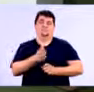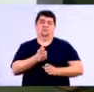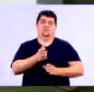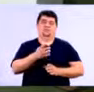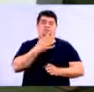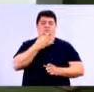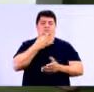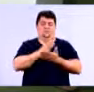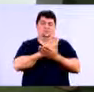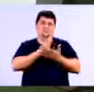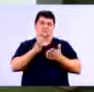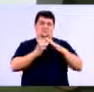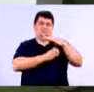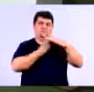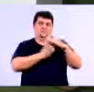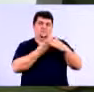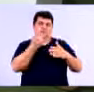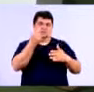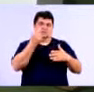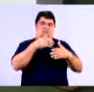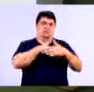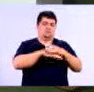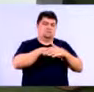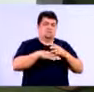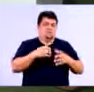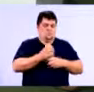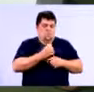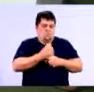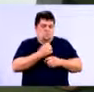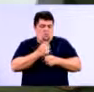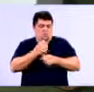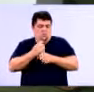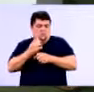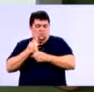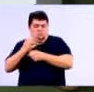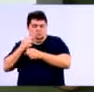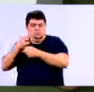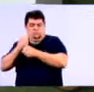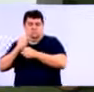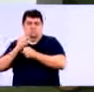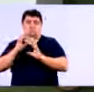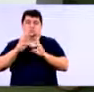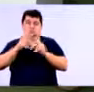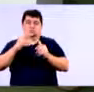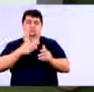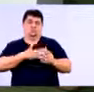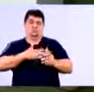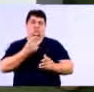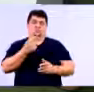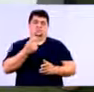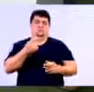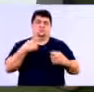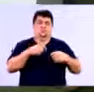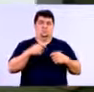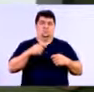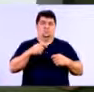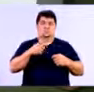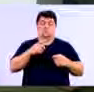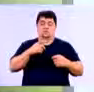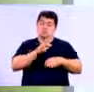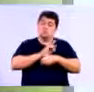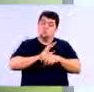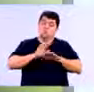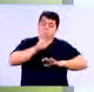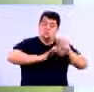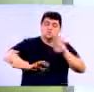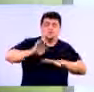empresários que juntam o seu dinheiro ao longo de um período de tempo e falam assim, olha, é tudo que eu tenho, então você precisa ter um zelo maior.